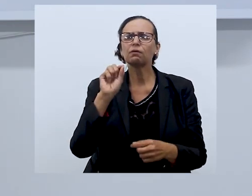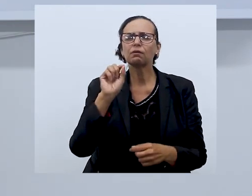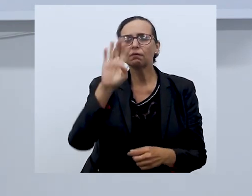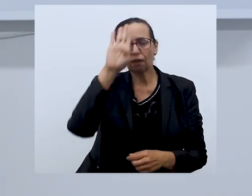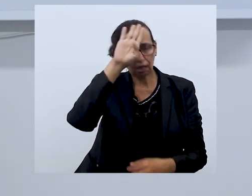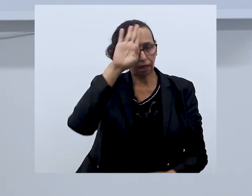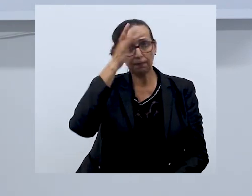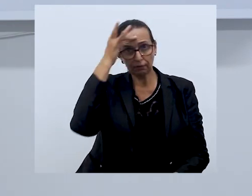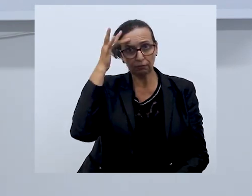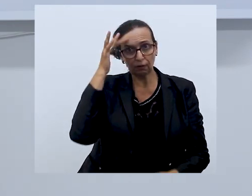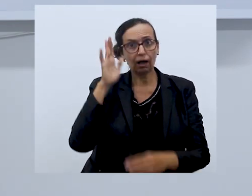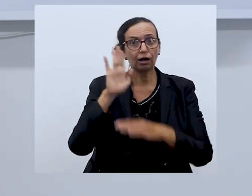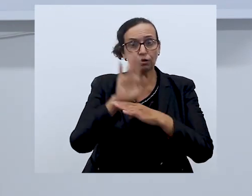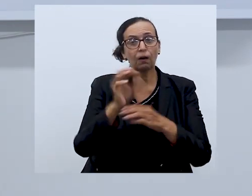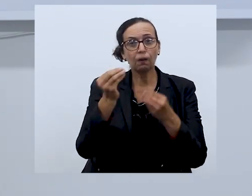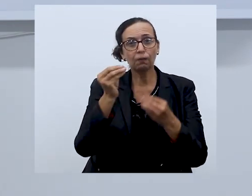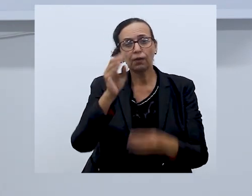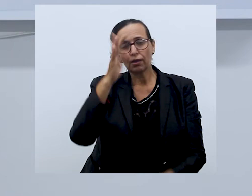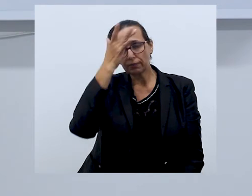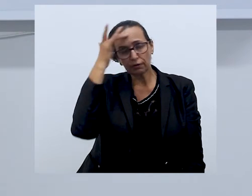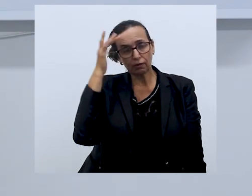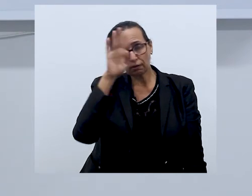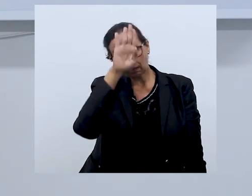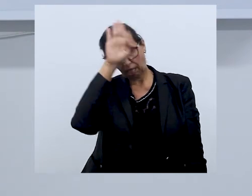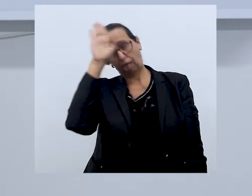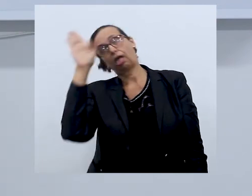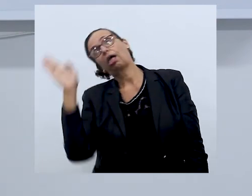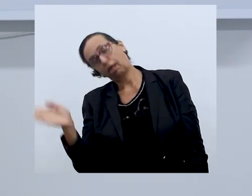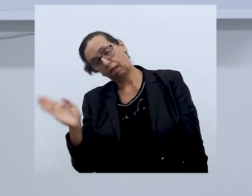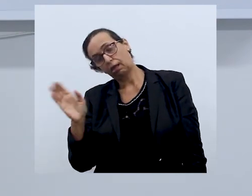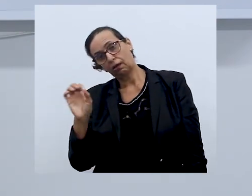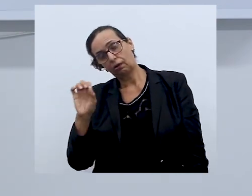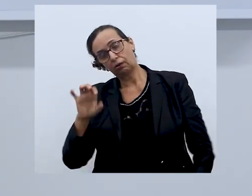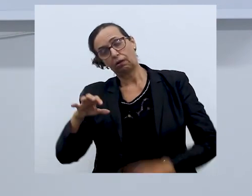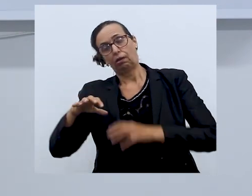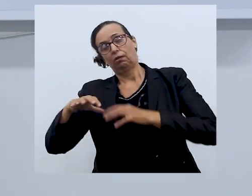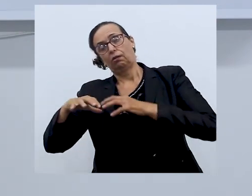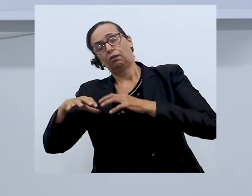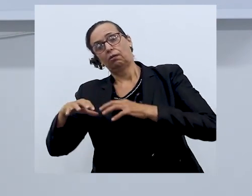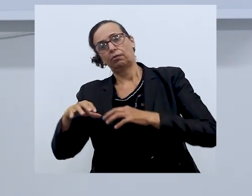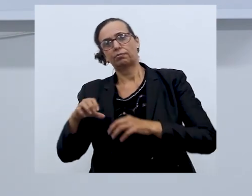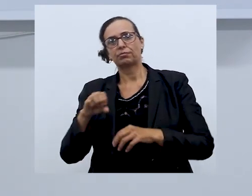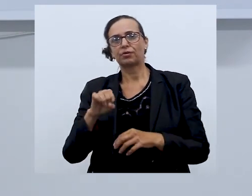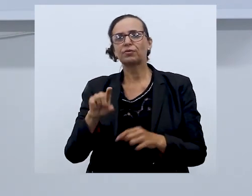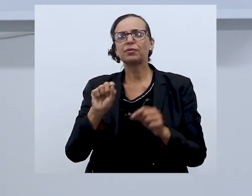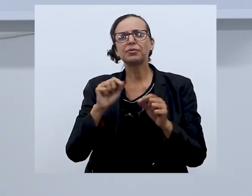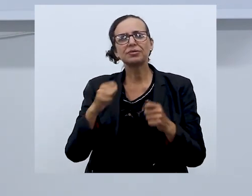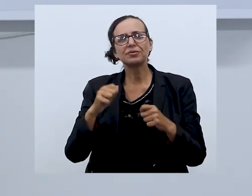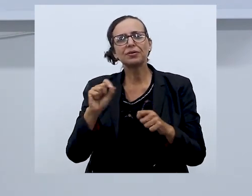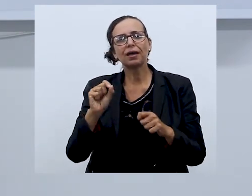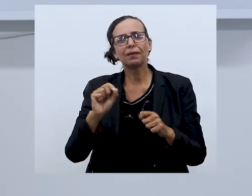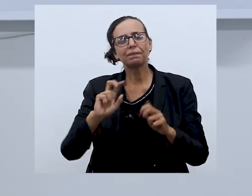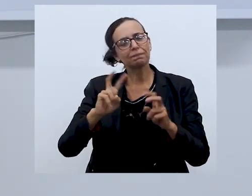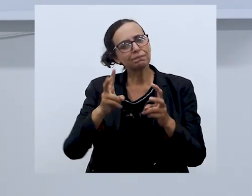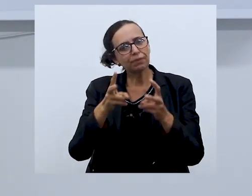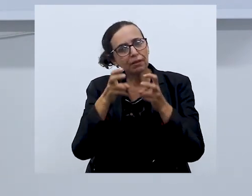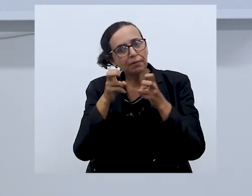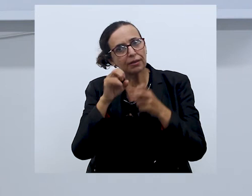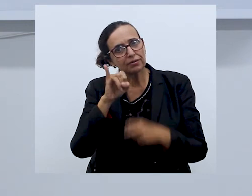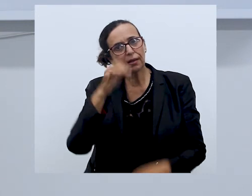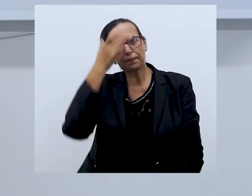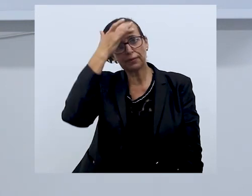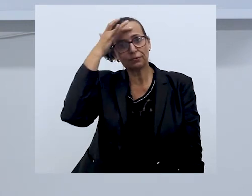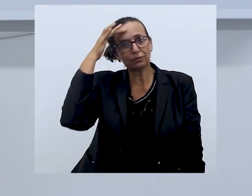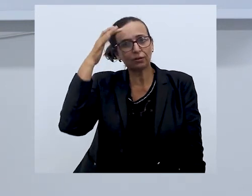Quando você se deparar com uma pessoa desmaiada, a primeira coisa que você deve fazer é se certificar de que ela está respirando, porque alguma coisa